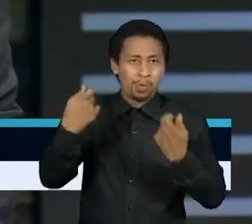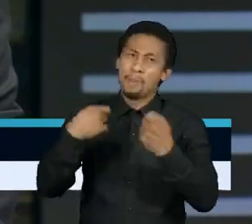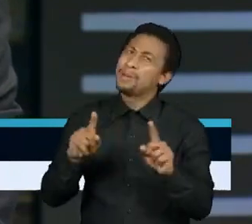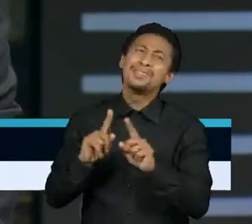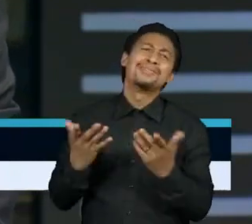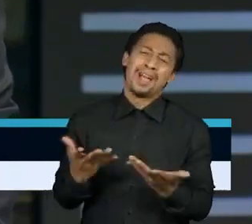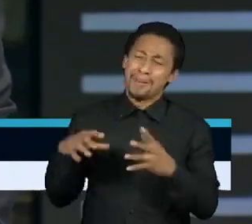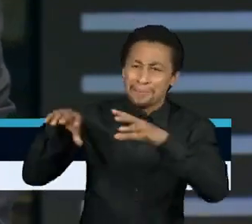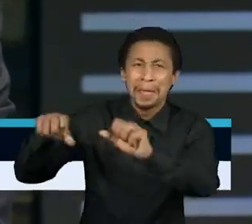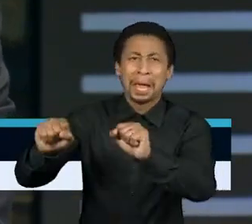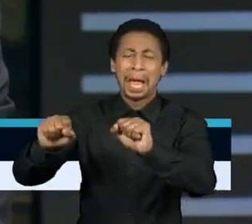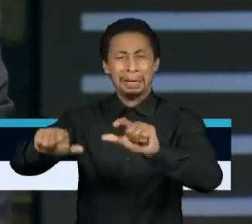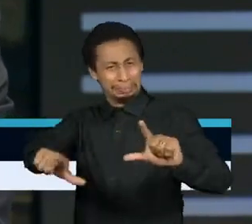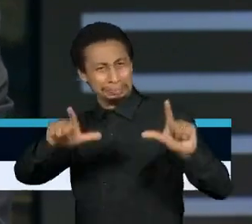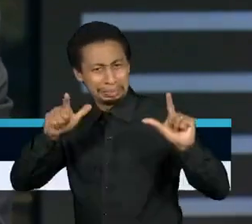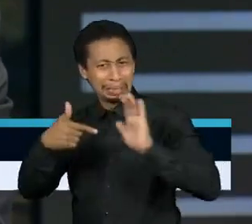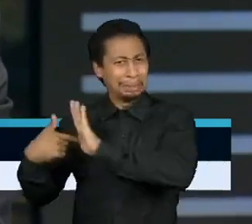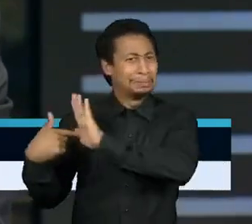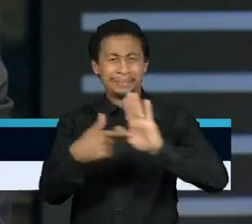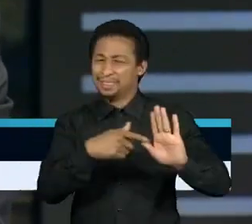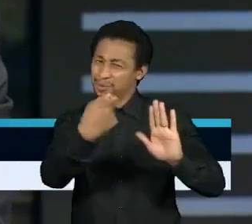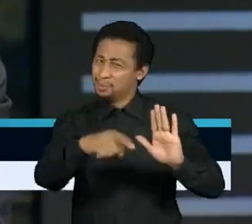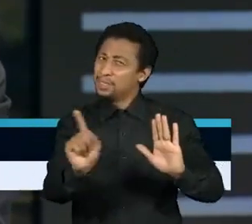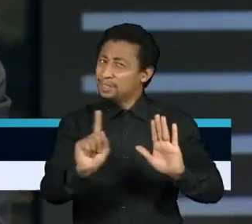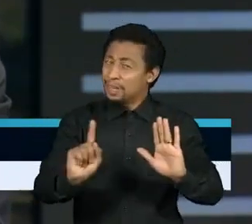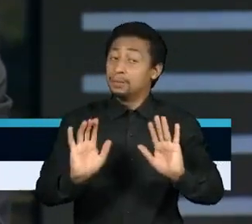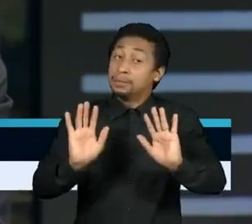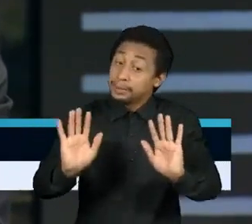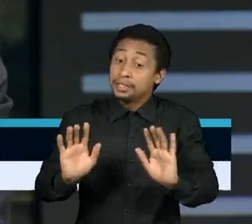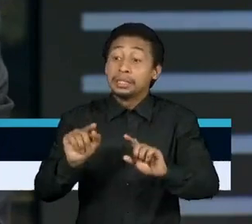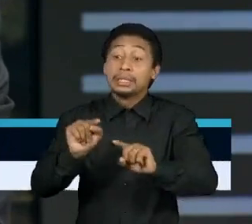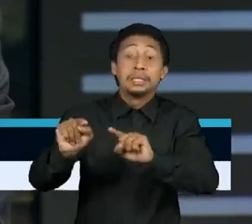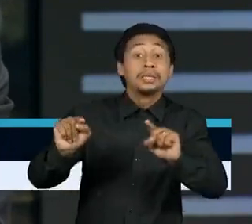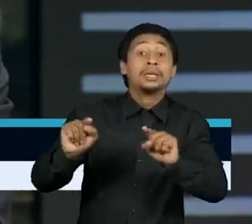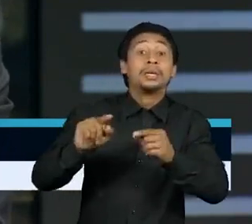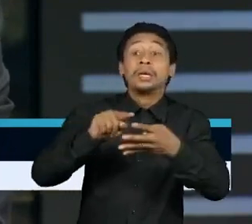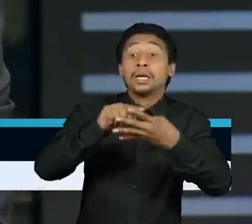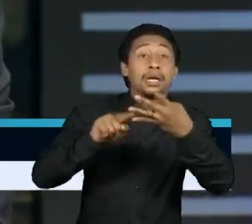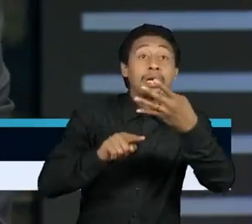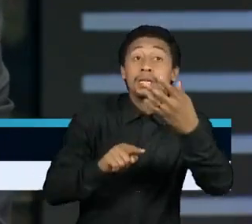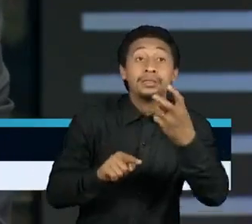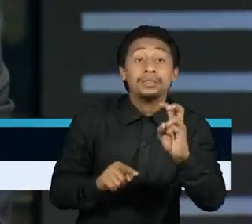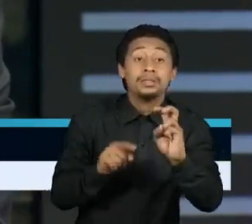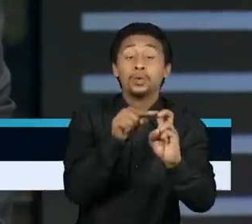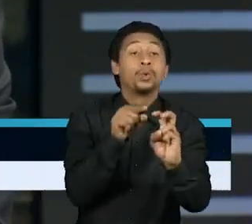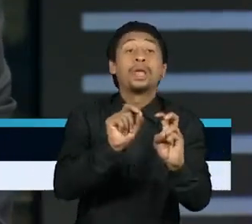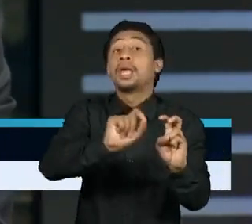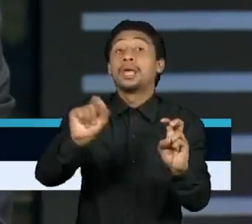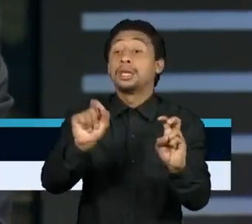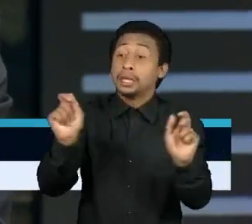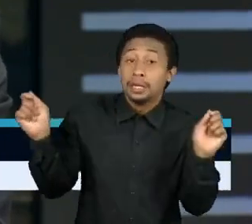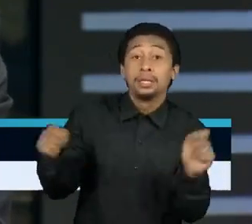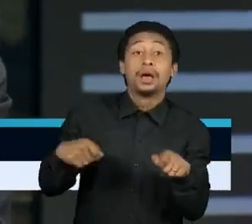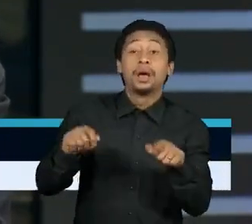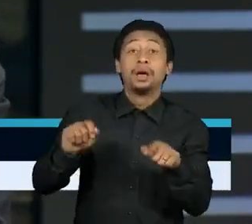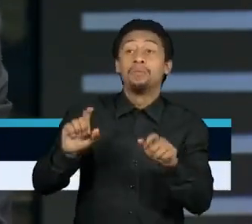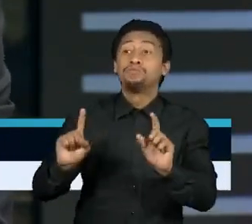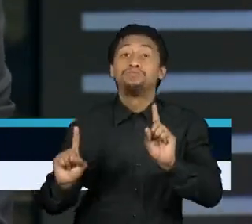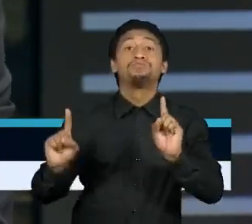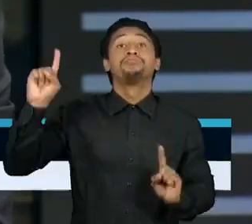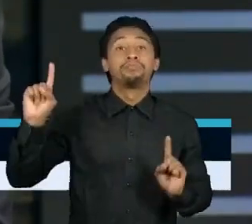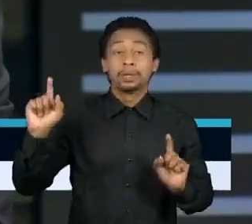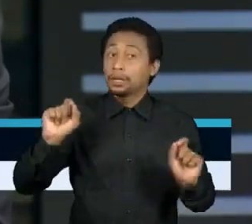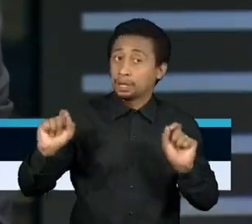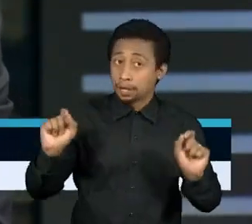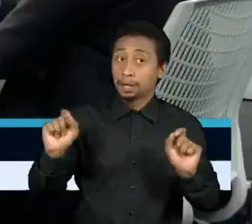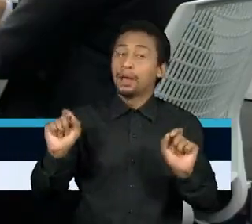candidaturas caminhando para ver quem deles pode liderar, para, porque se um deles se sobressair muito, a tentativa de